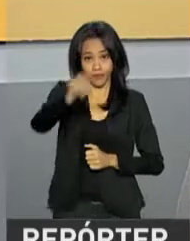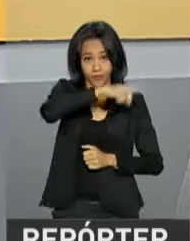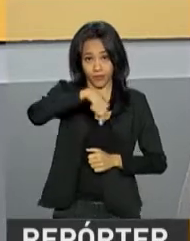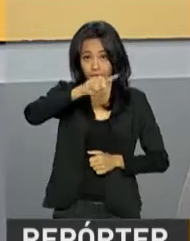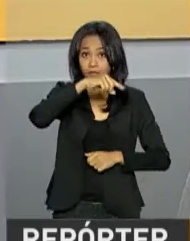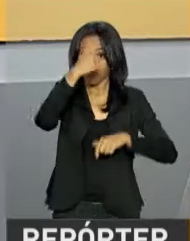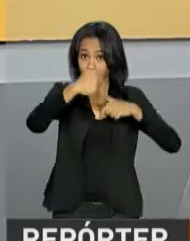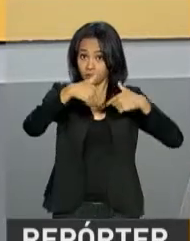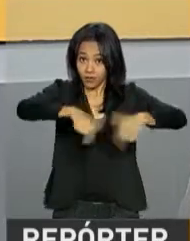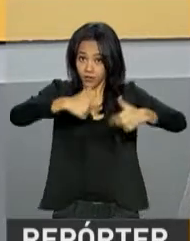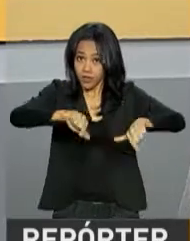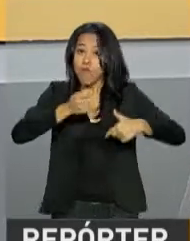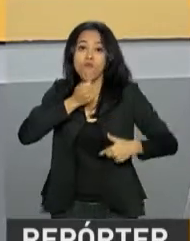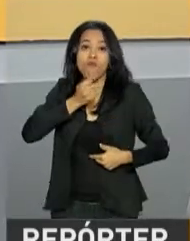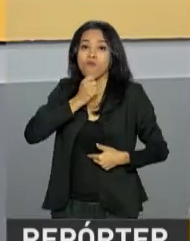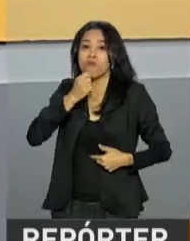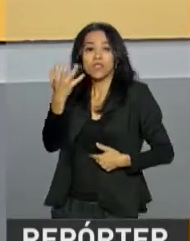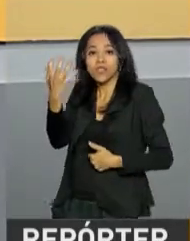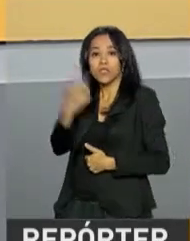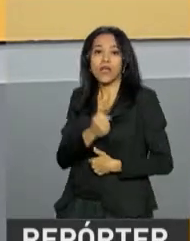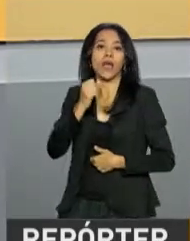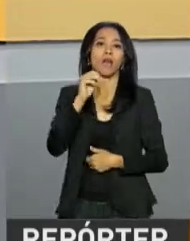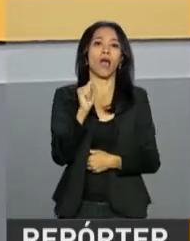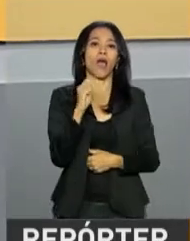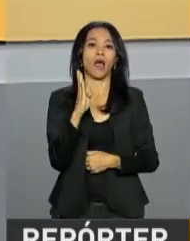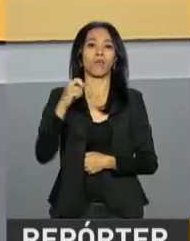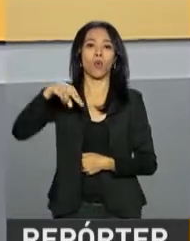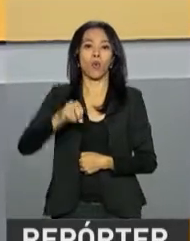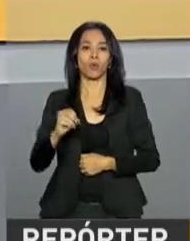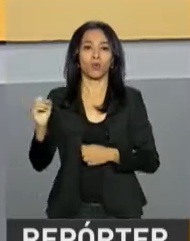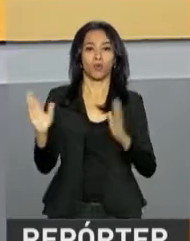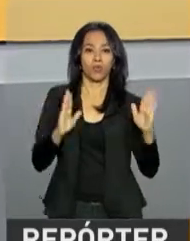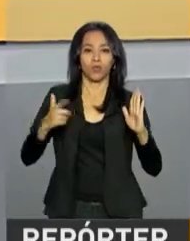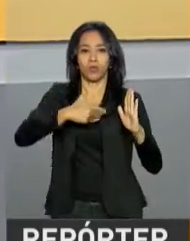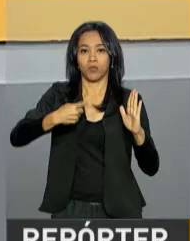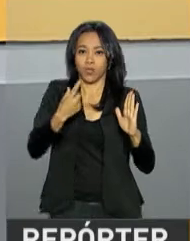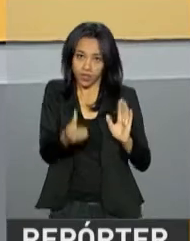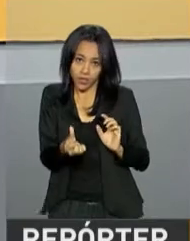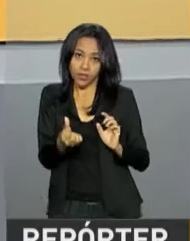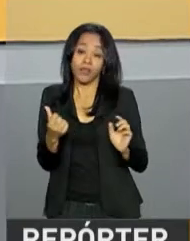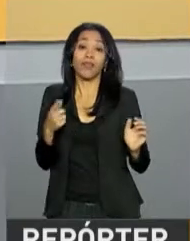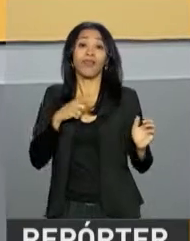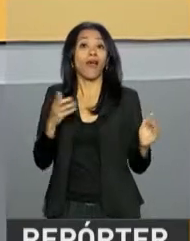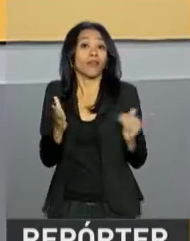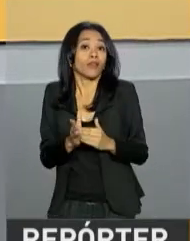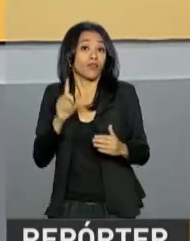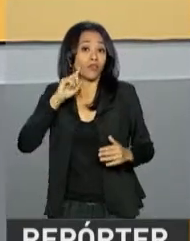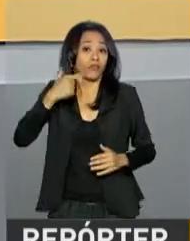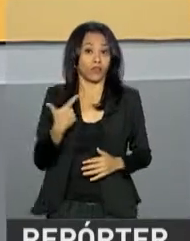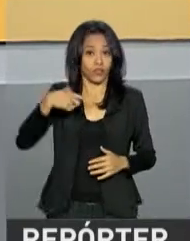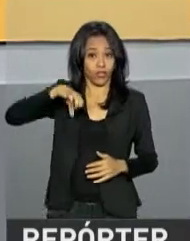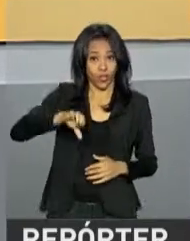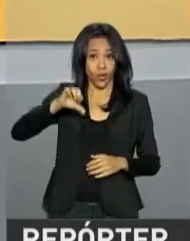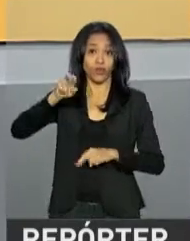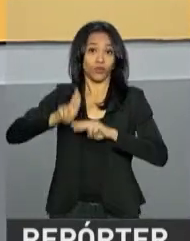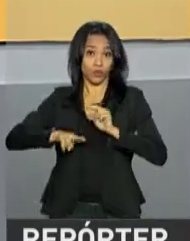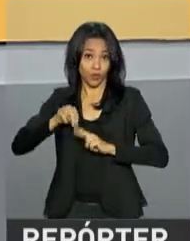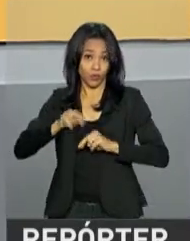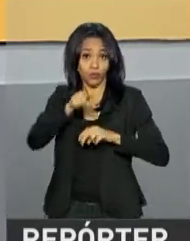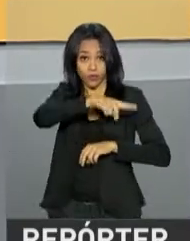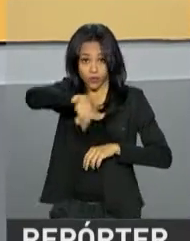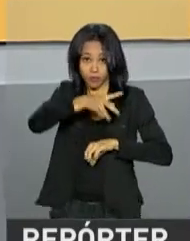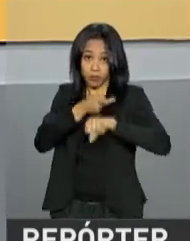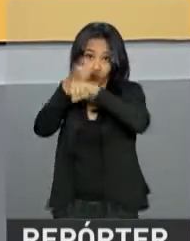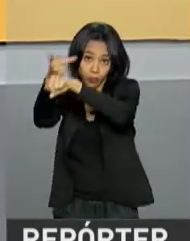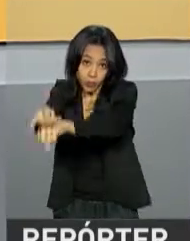trabalhadores que ainda não sacaram o abono salarial ano base 2010 16 têm até o dia 29 de junho para procurar uma